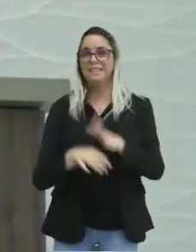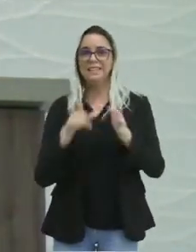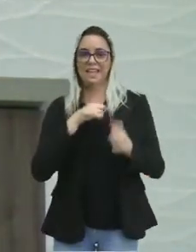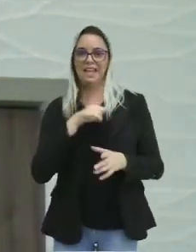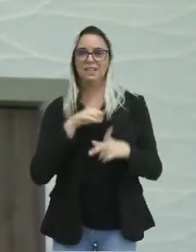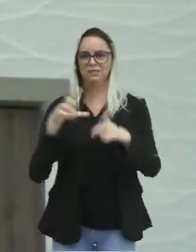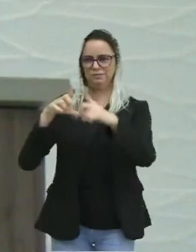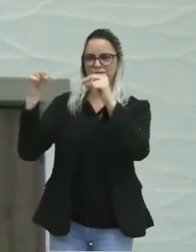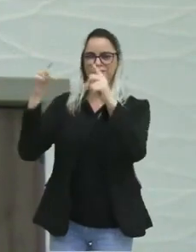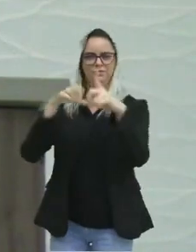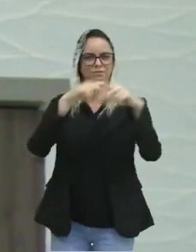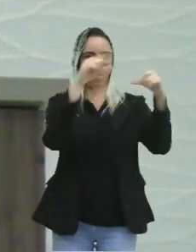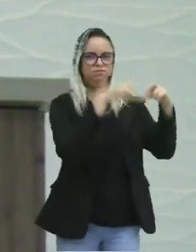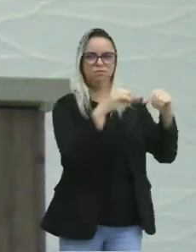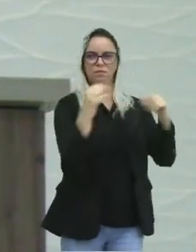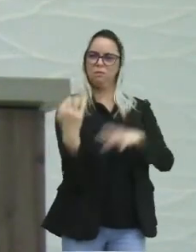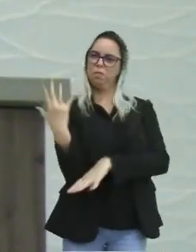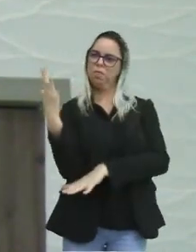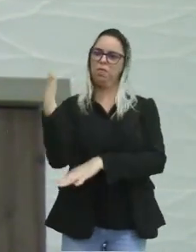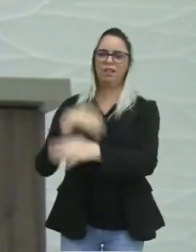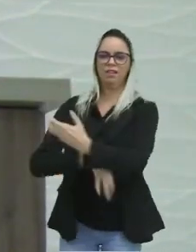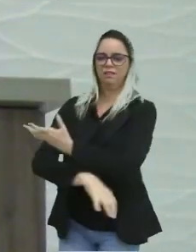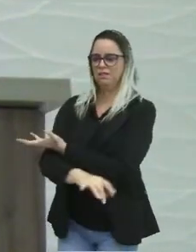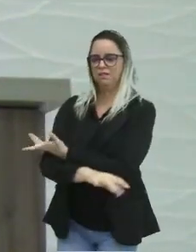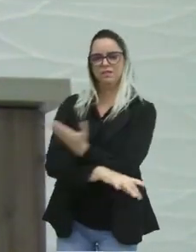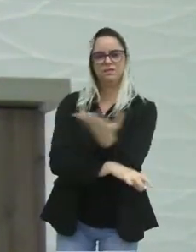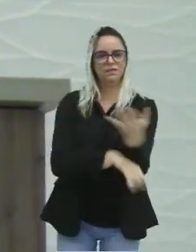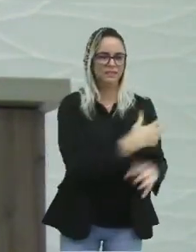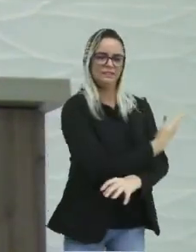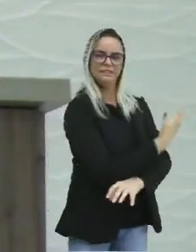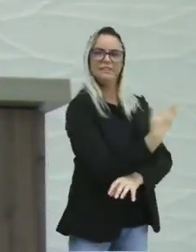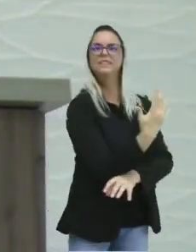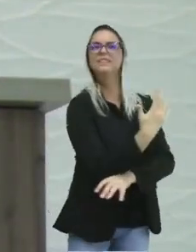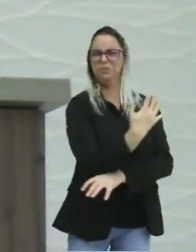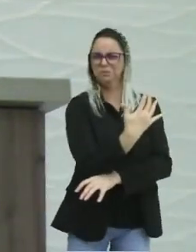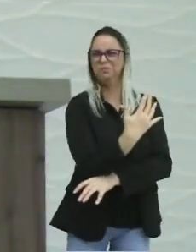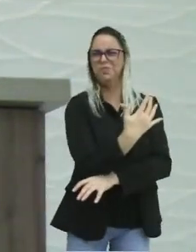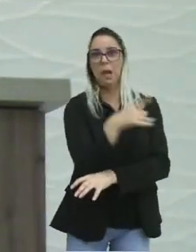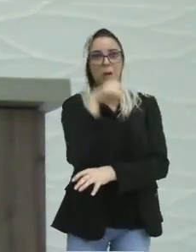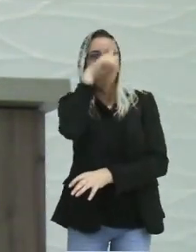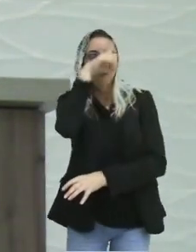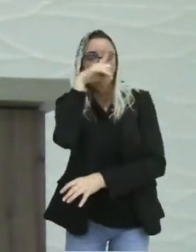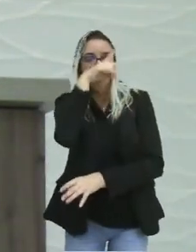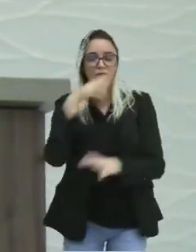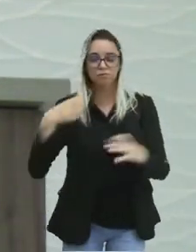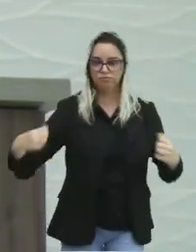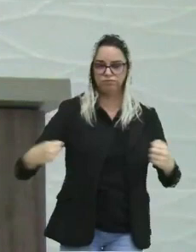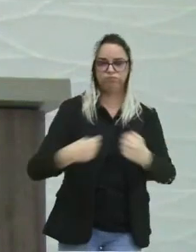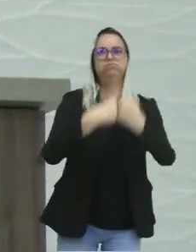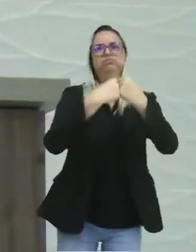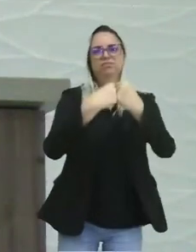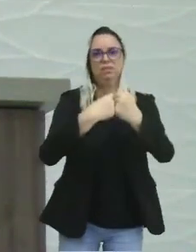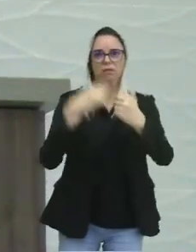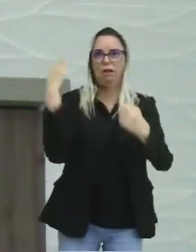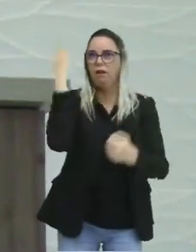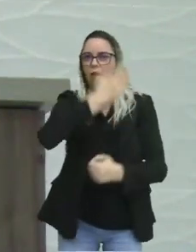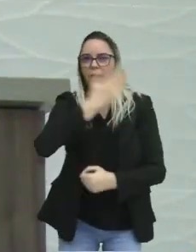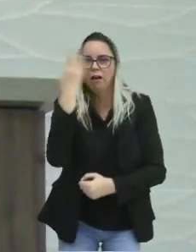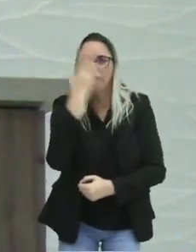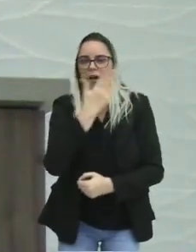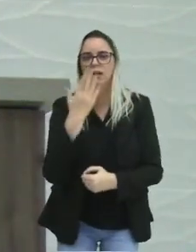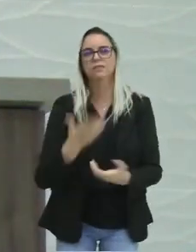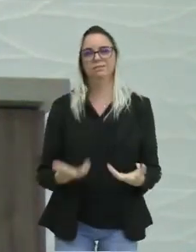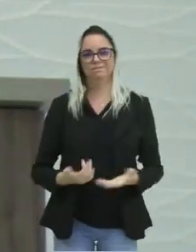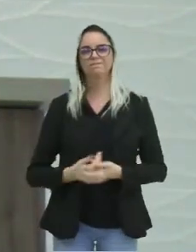mais crescendo e pode, a qualquer momento pode estar causando acidente e pode ceifar a vida de qualquer um.